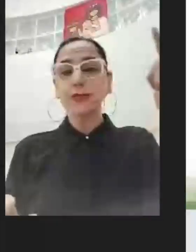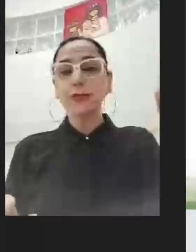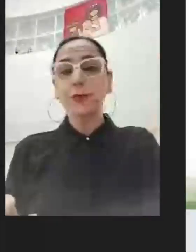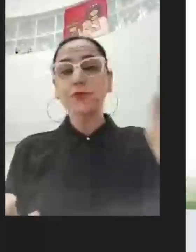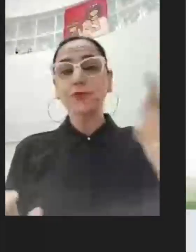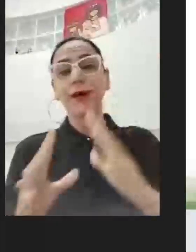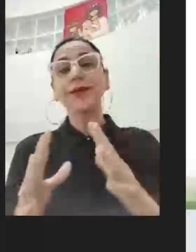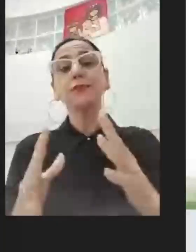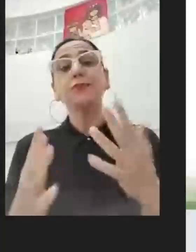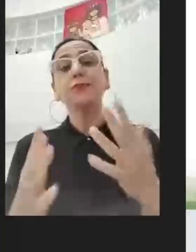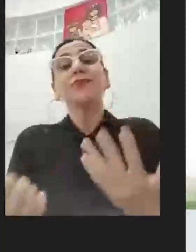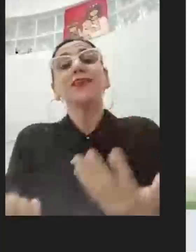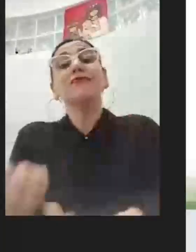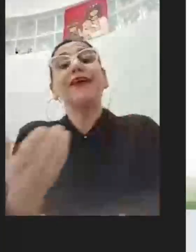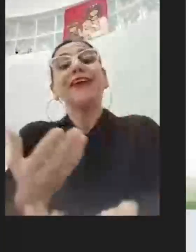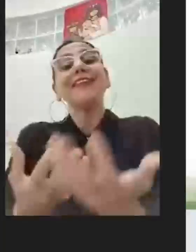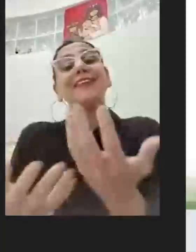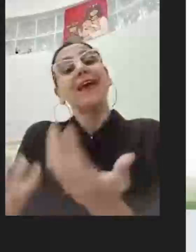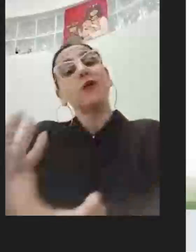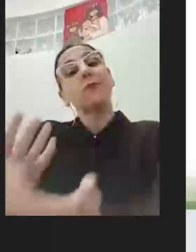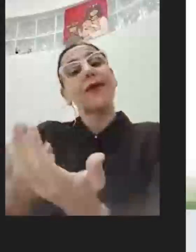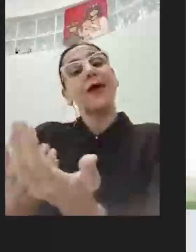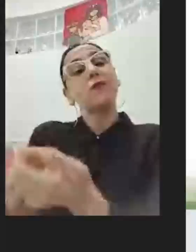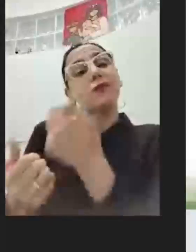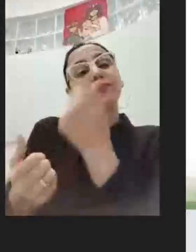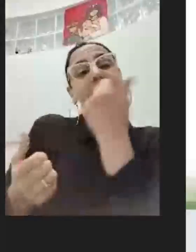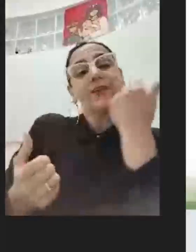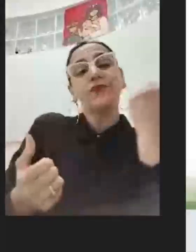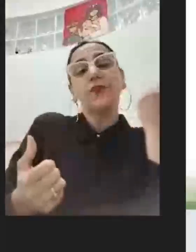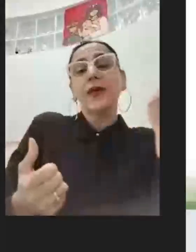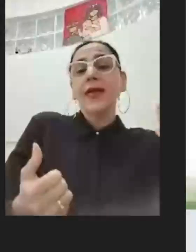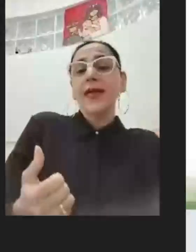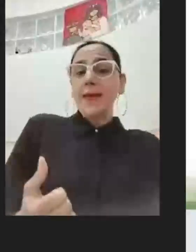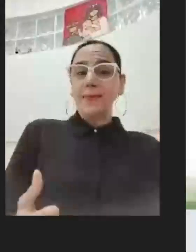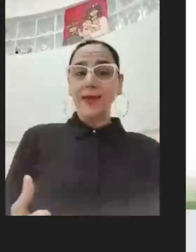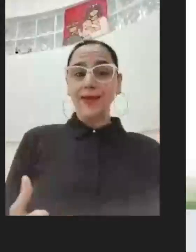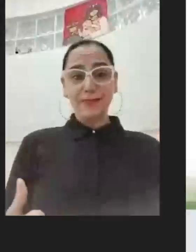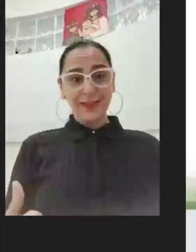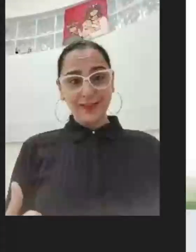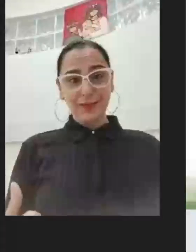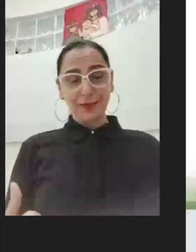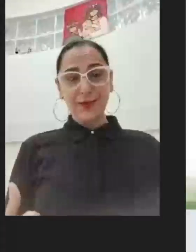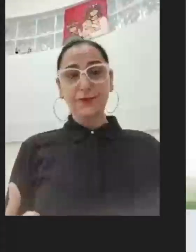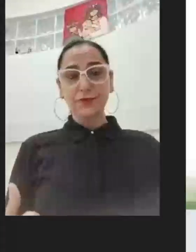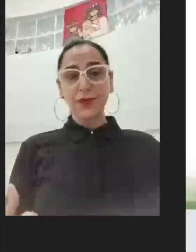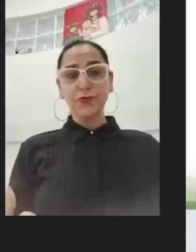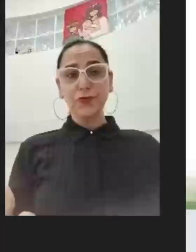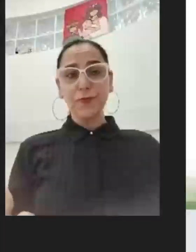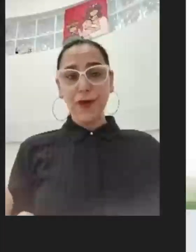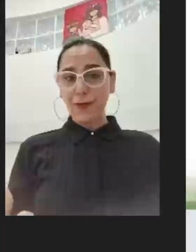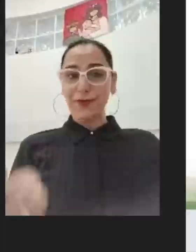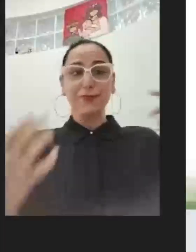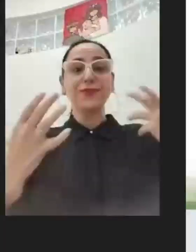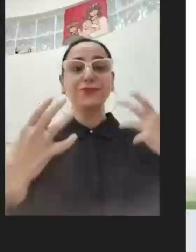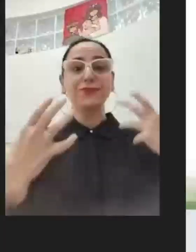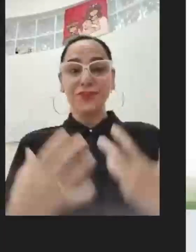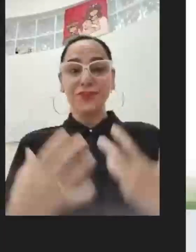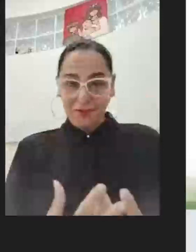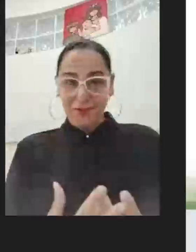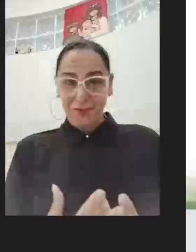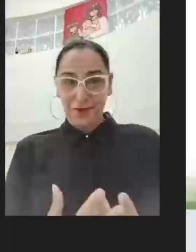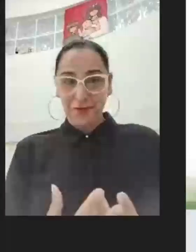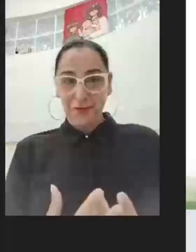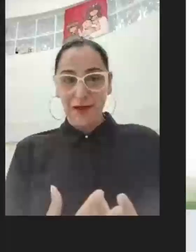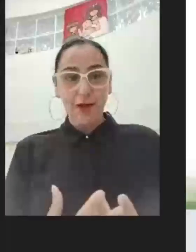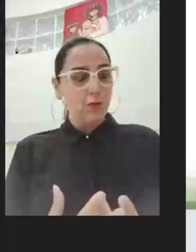do parto, o processo do pós-parto, que vai tentar recuperar o meu estágio pré-gravídico, para eu voltar ao normal. E ao